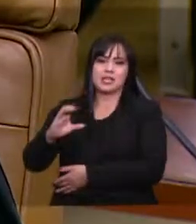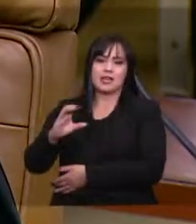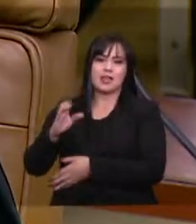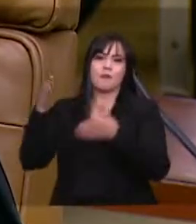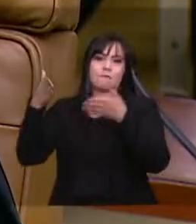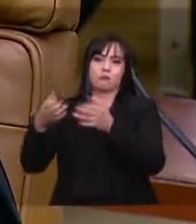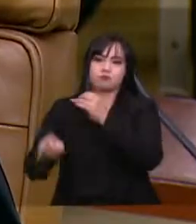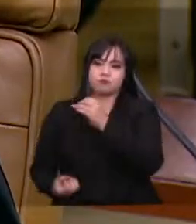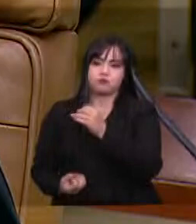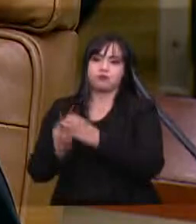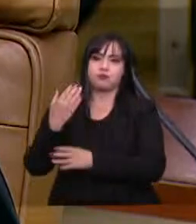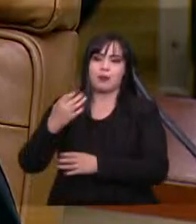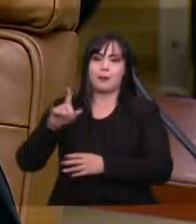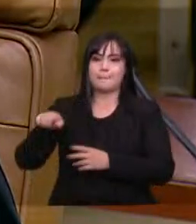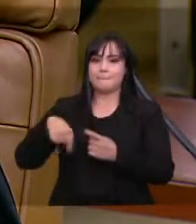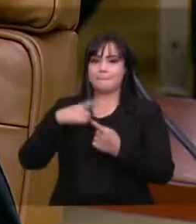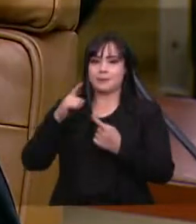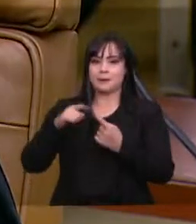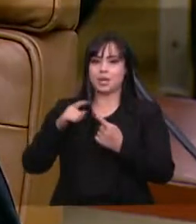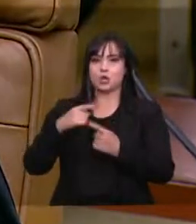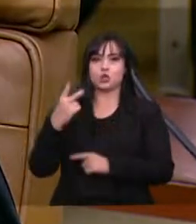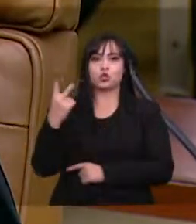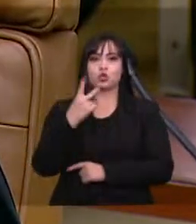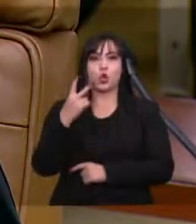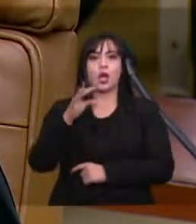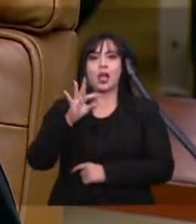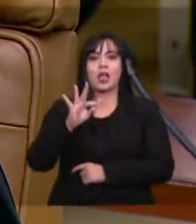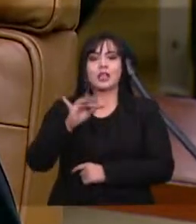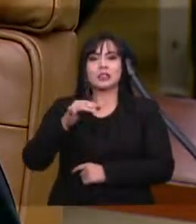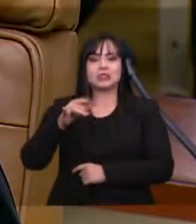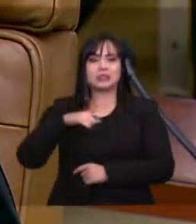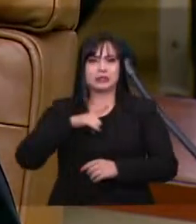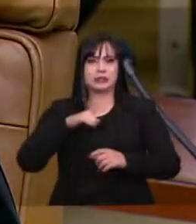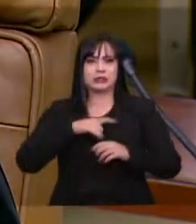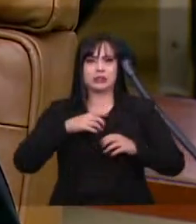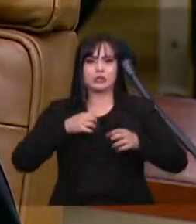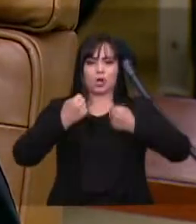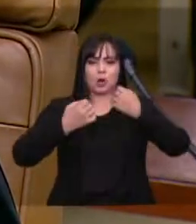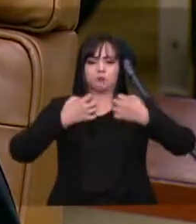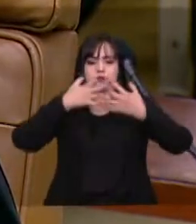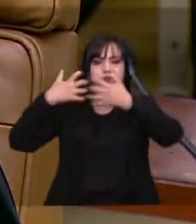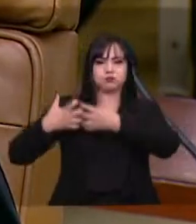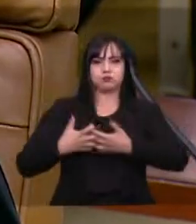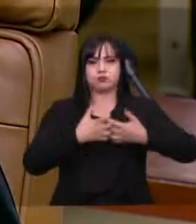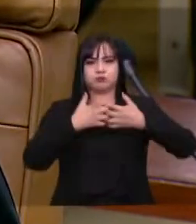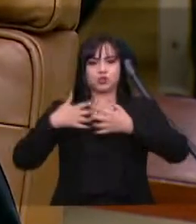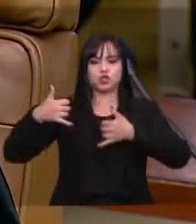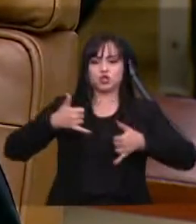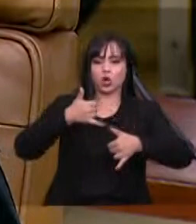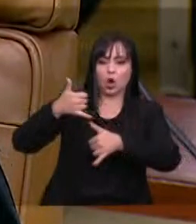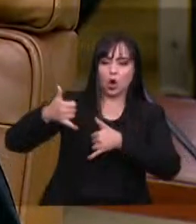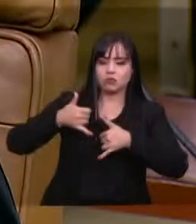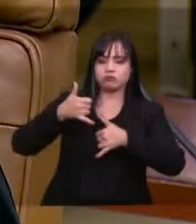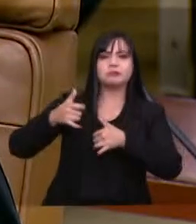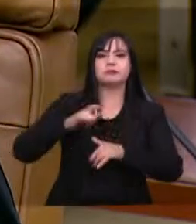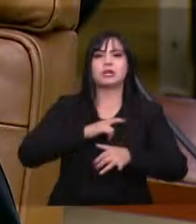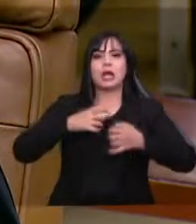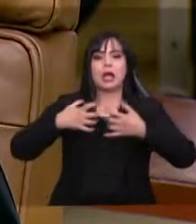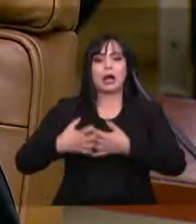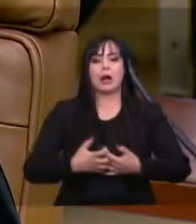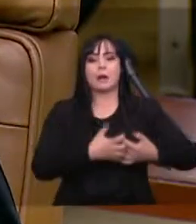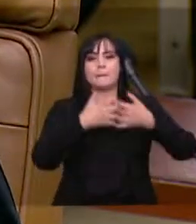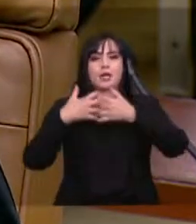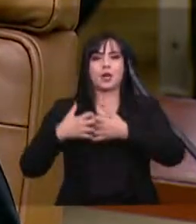fins de construção primeiro de dois tanques de óleo diesel implantação de descarga centralizada para caminhão